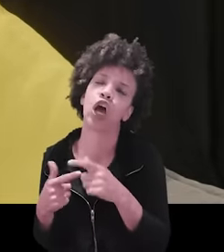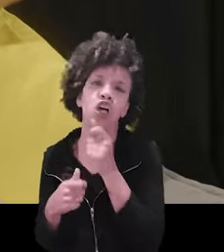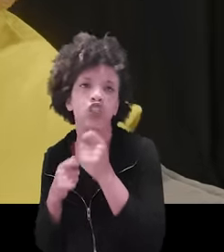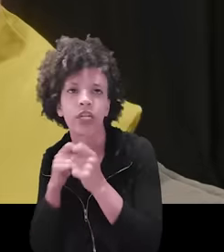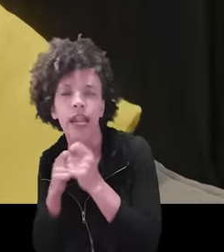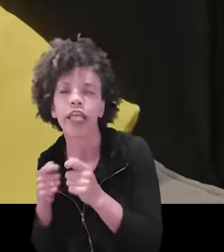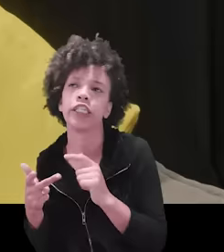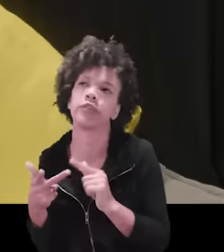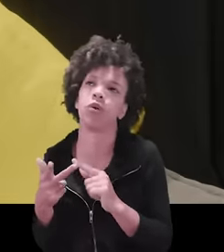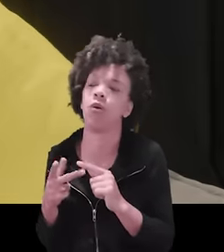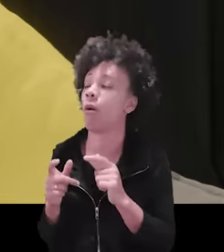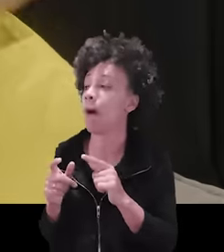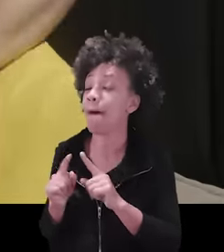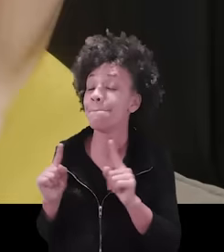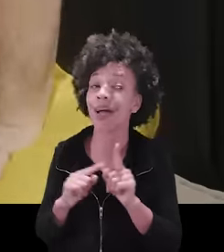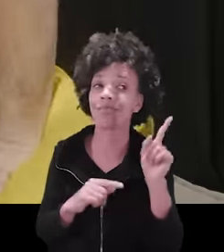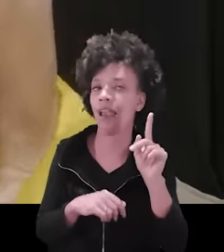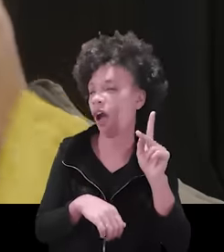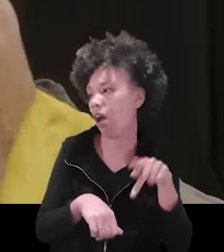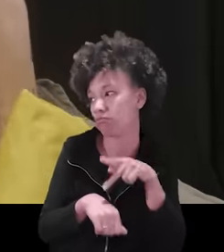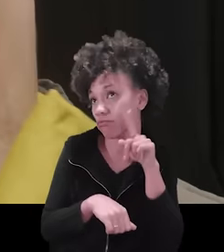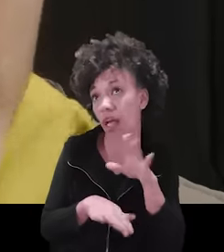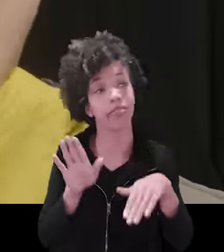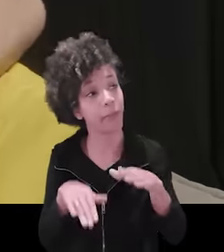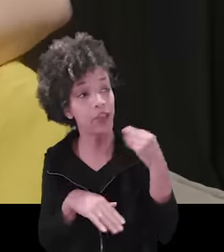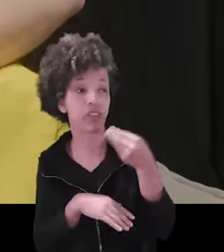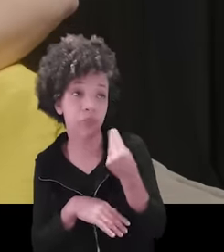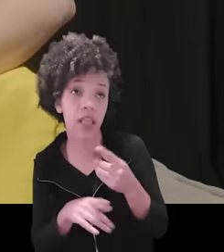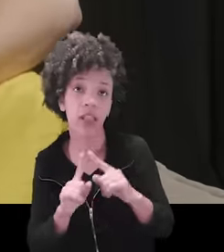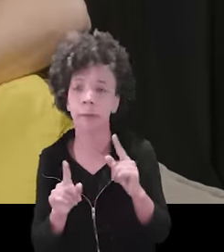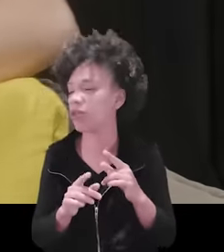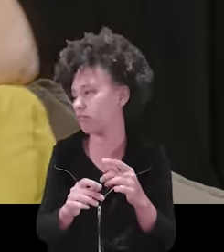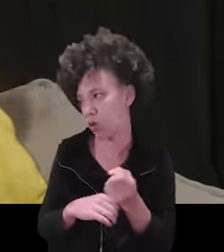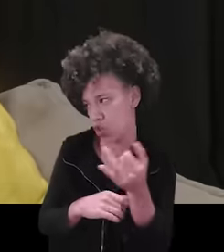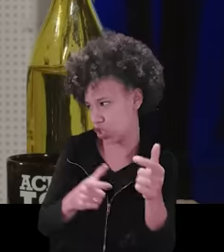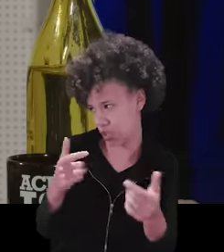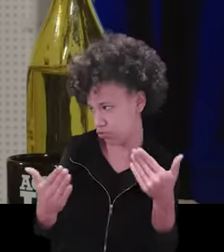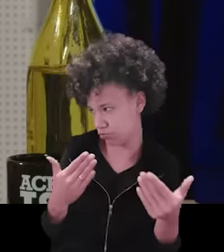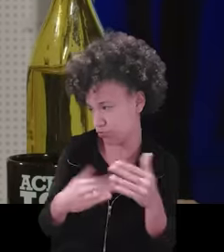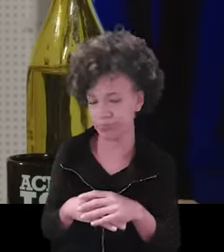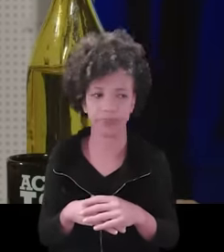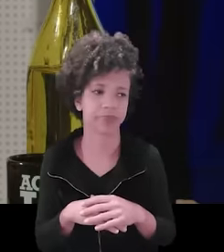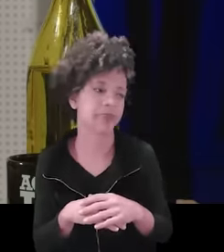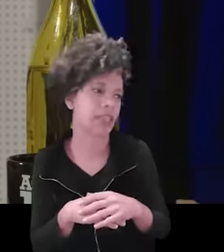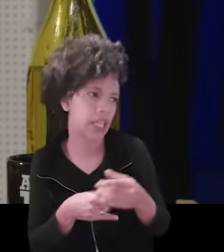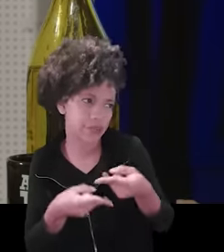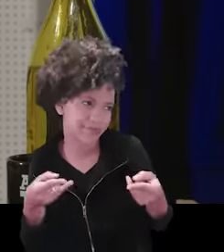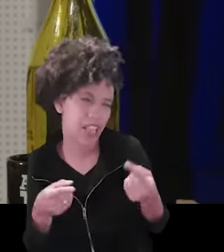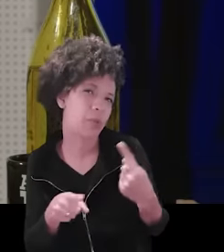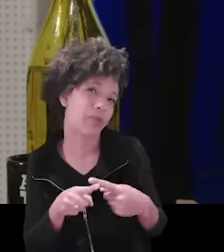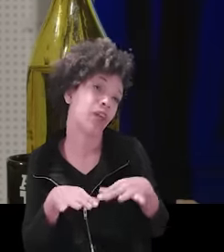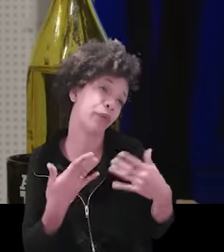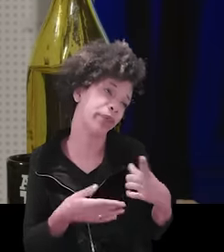que formei em jornalismo Lúcio que para onde ele vai lá tudo bem só falar depende do caso mas uma proporção assim sem